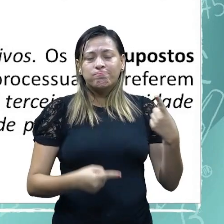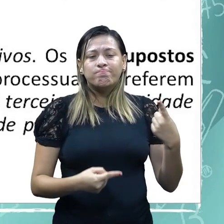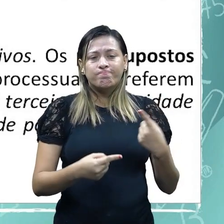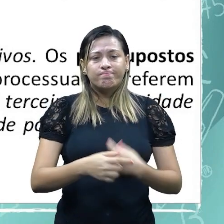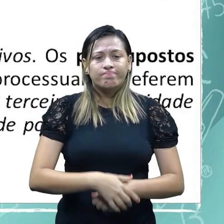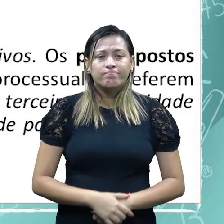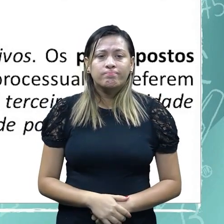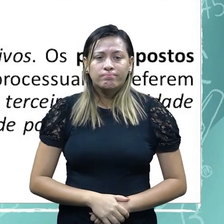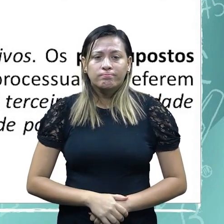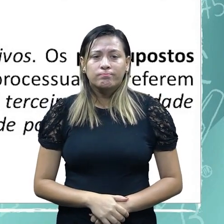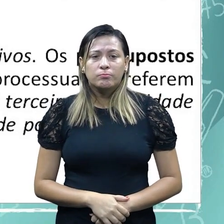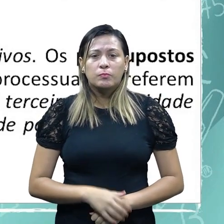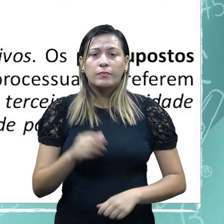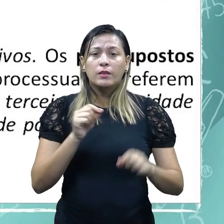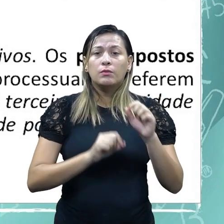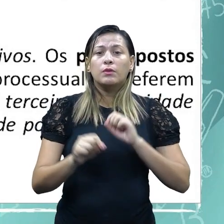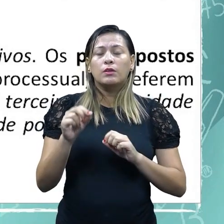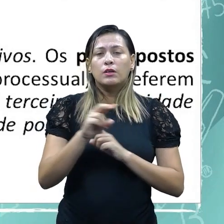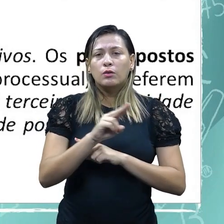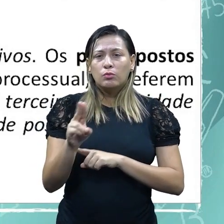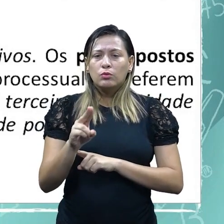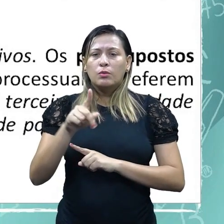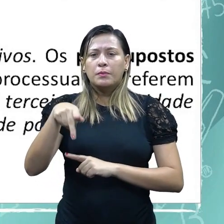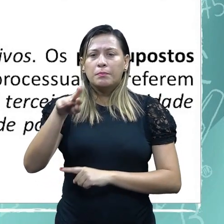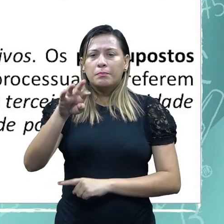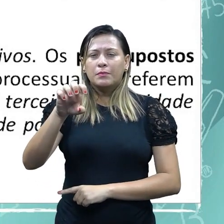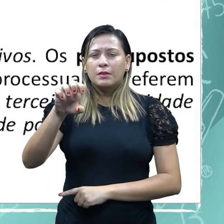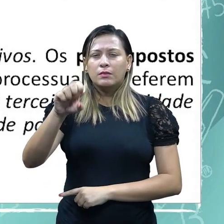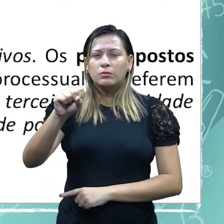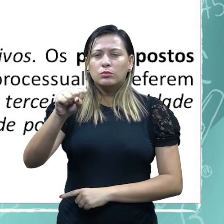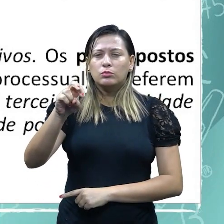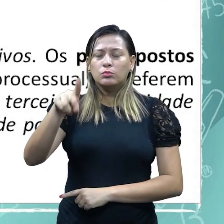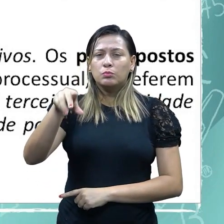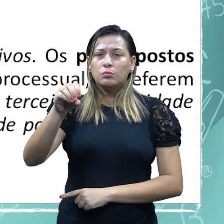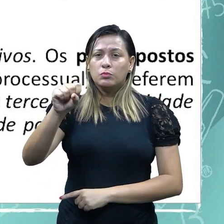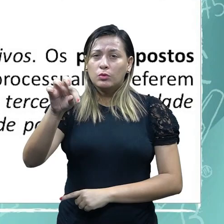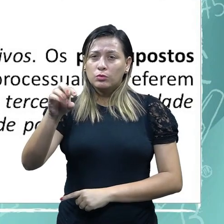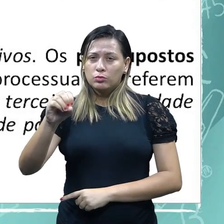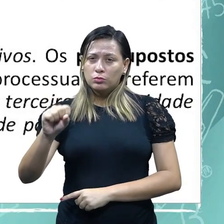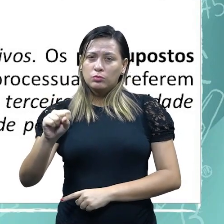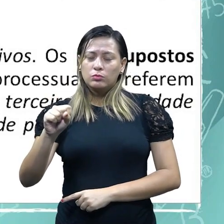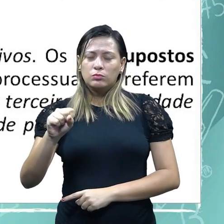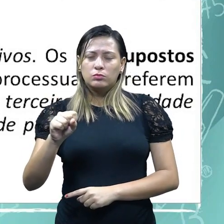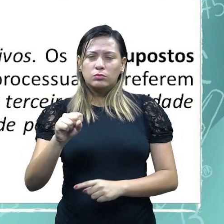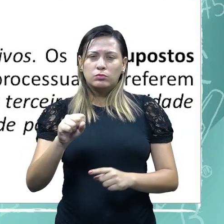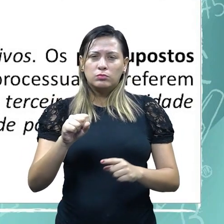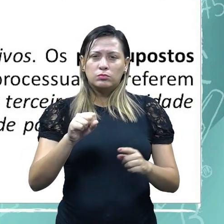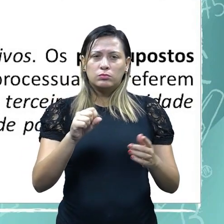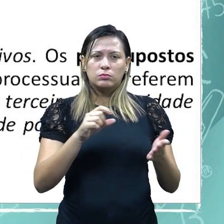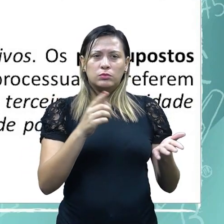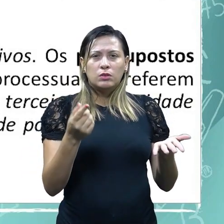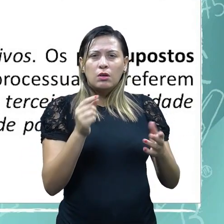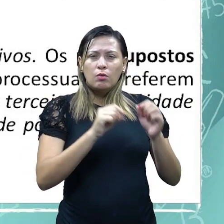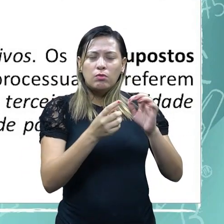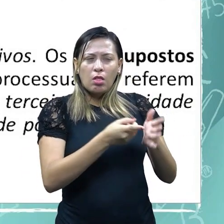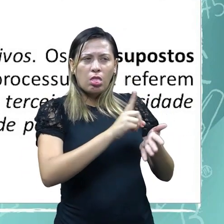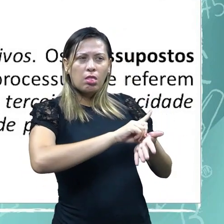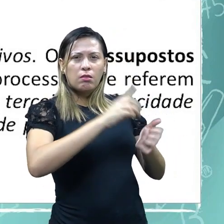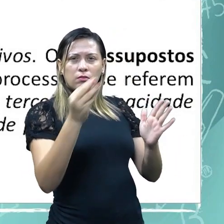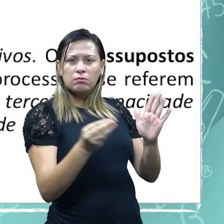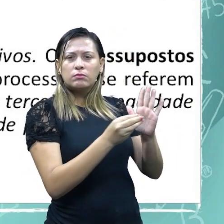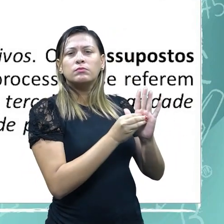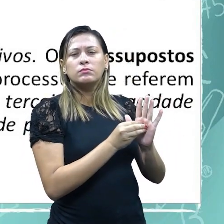chamamos isso de pressupostos, que era o que nós estávamos vendo nas aulas passadas. Os requisitos de existência, validade e eficácia